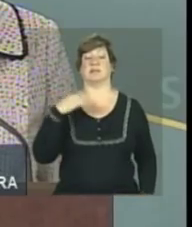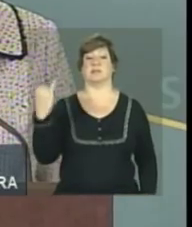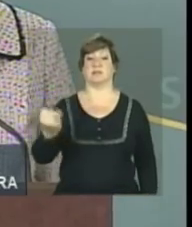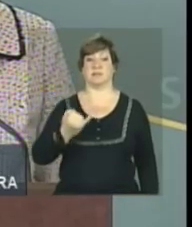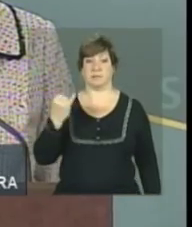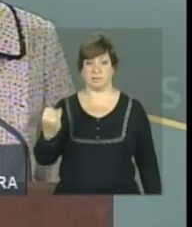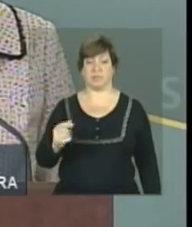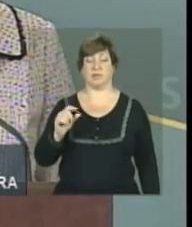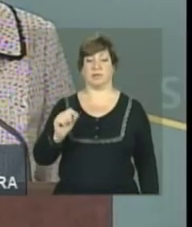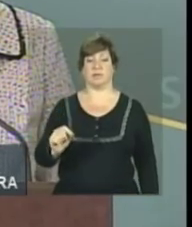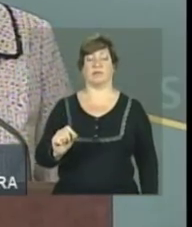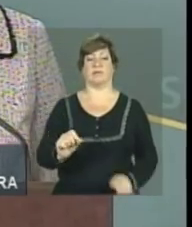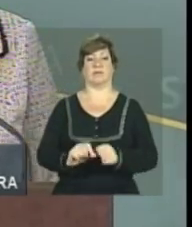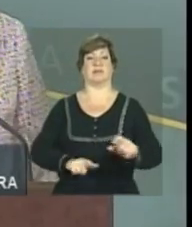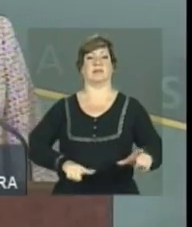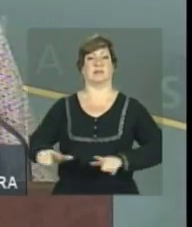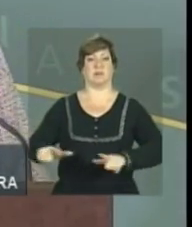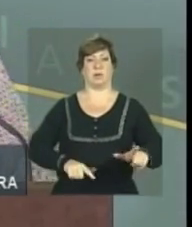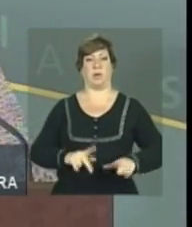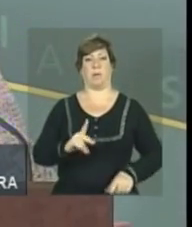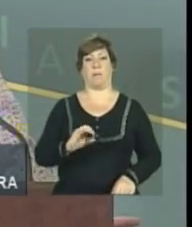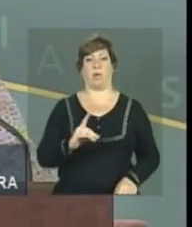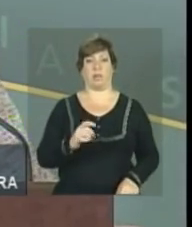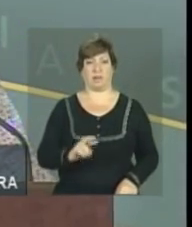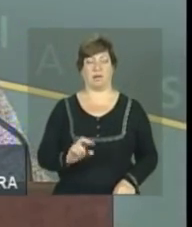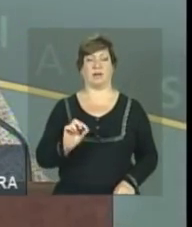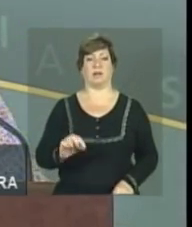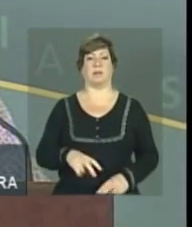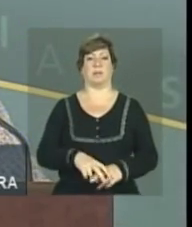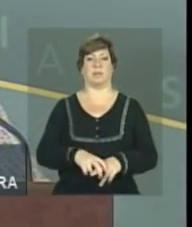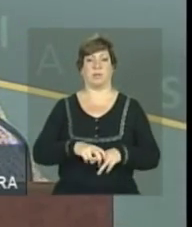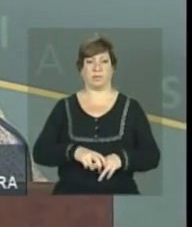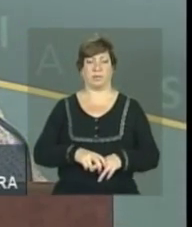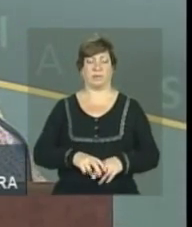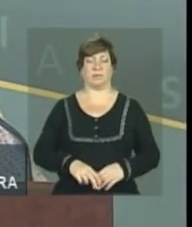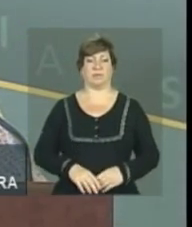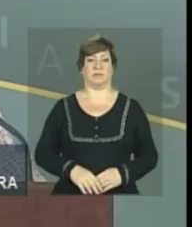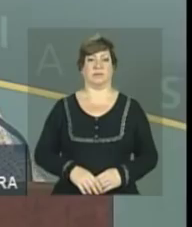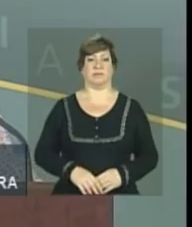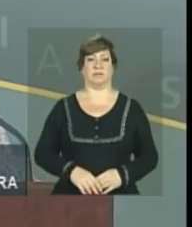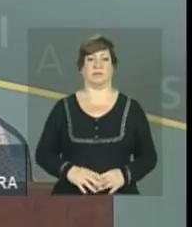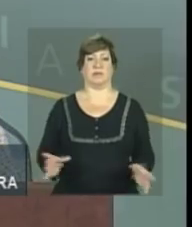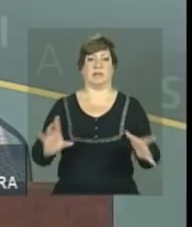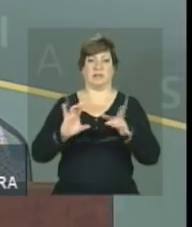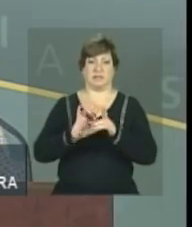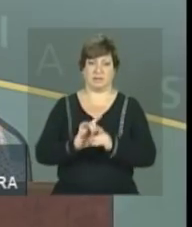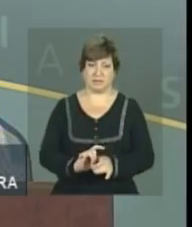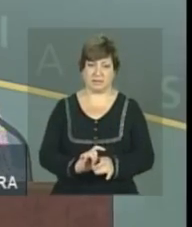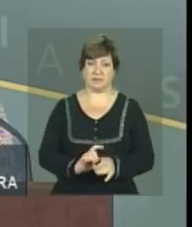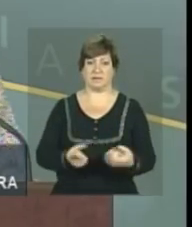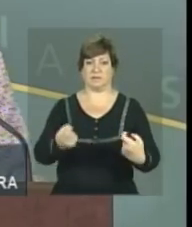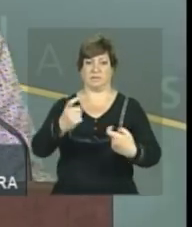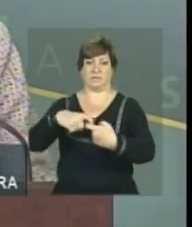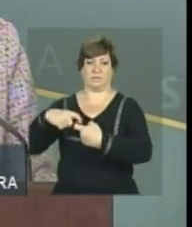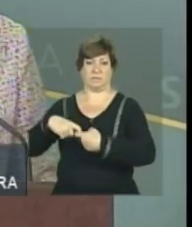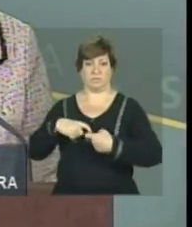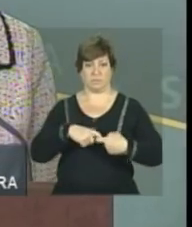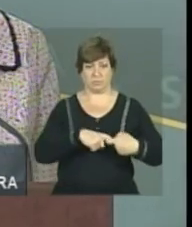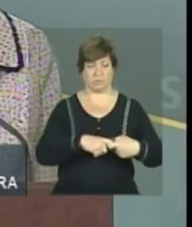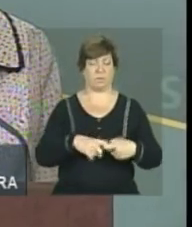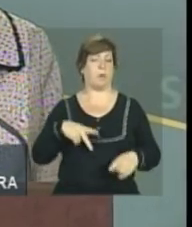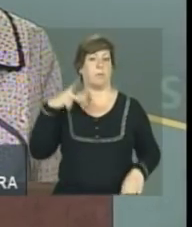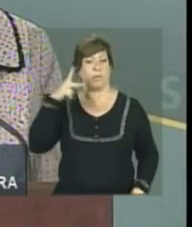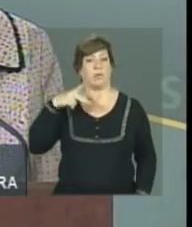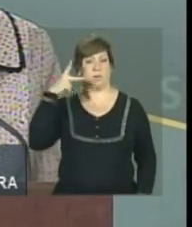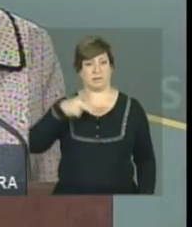pelo exercício do poder por meio de alianças e coalizões